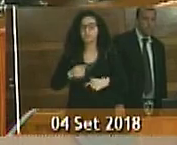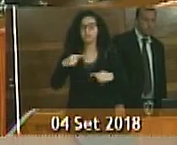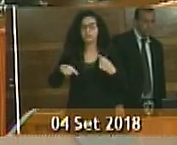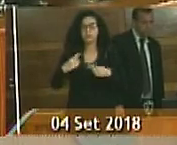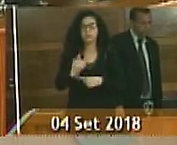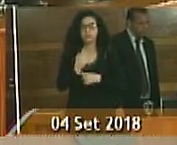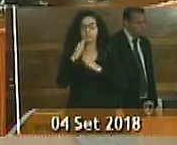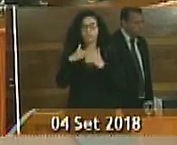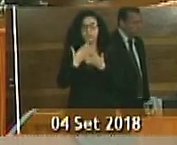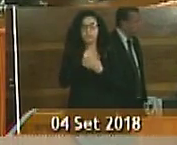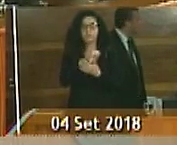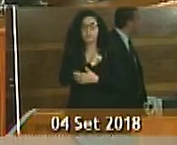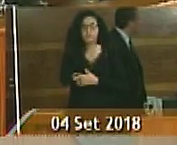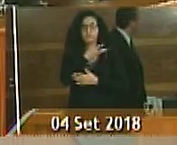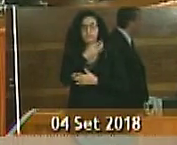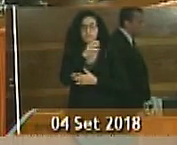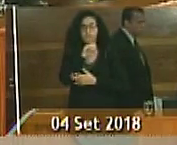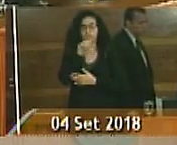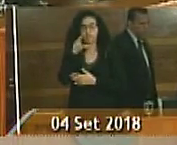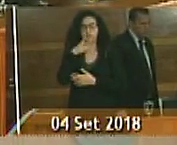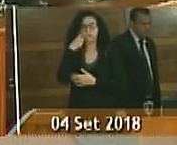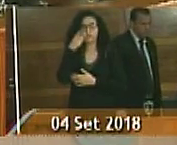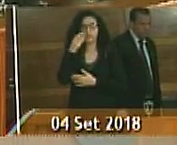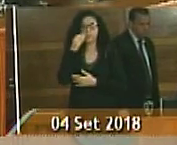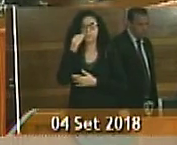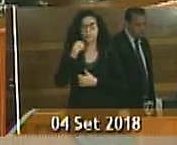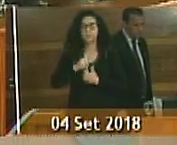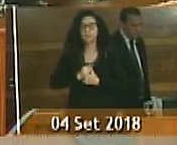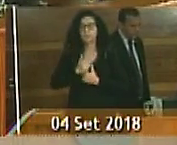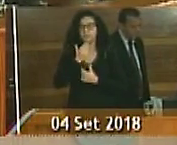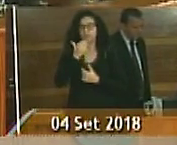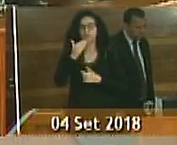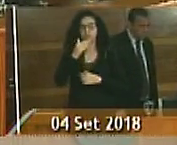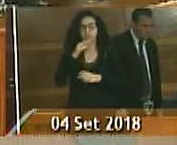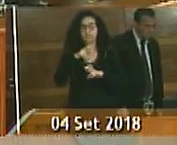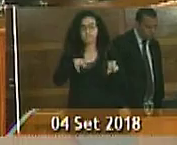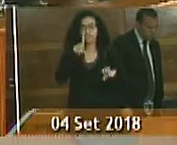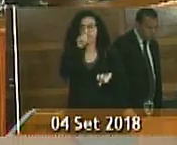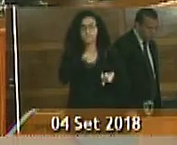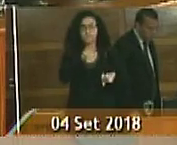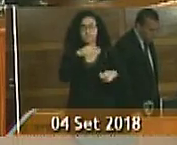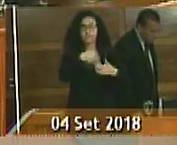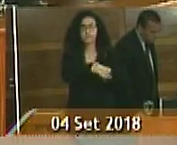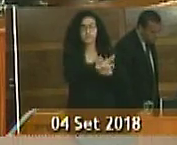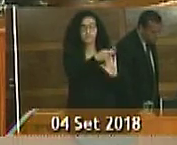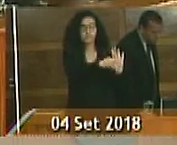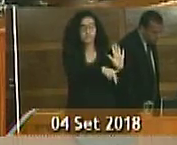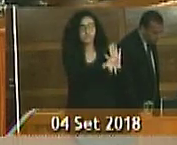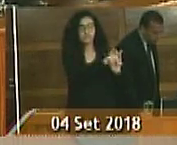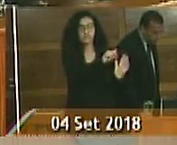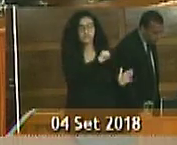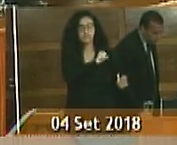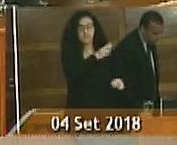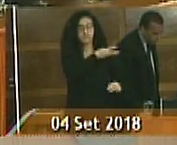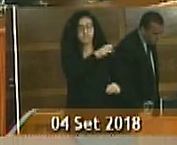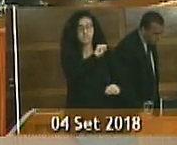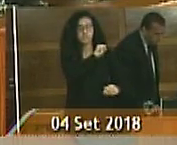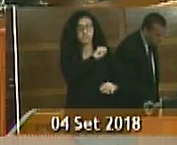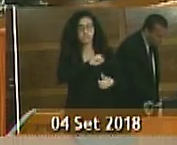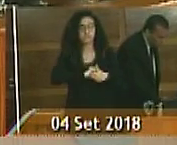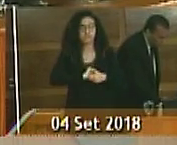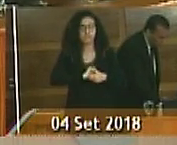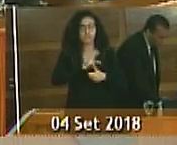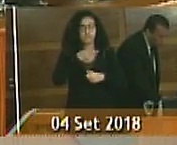Edição única, o requerimento 399, autoria, vereador, candidato social, solicitando a mesa diretora, arquivamento do projeto de lei